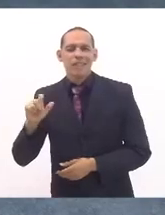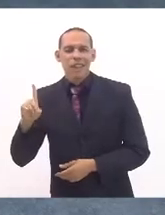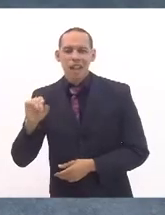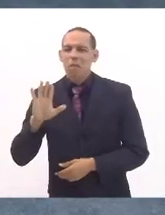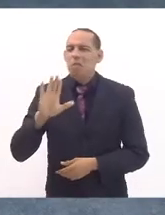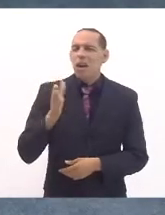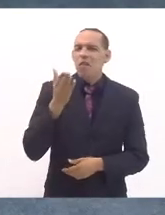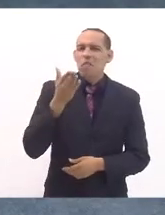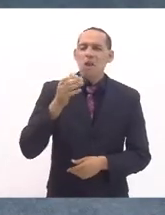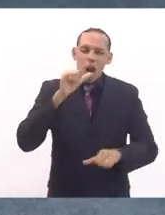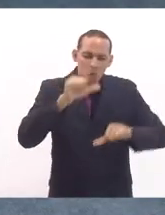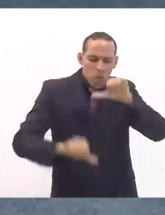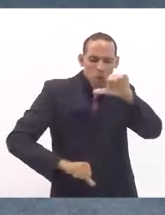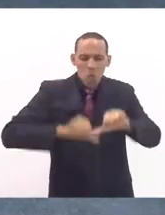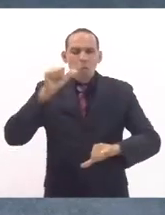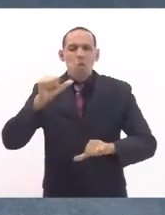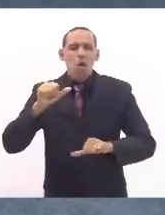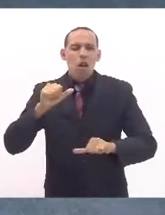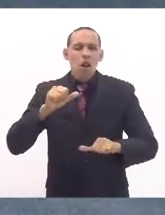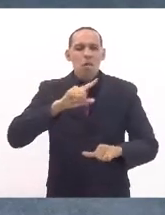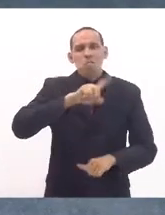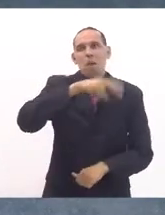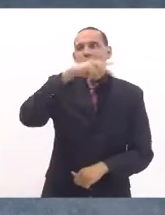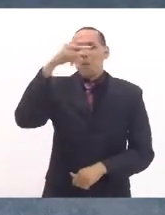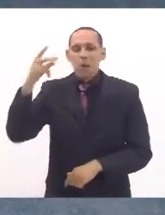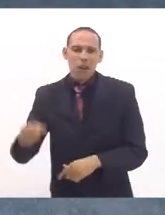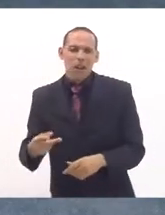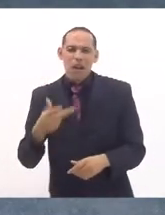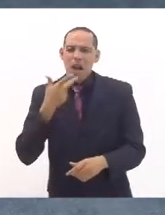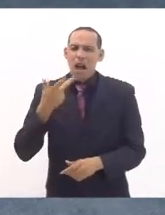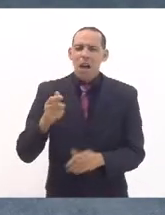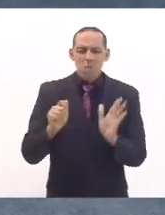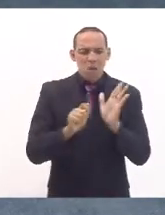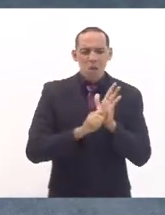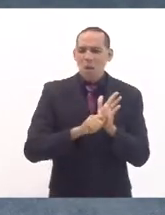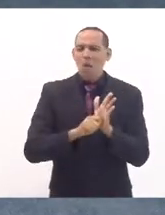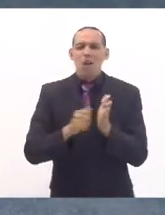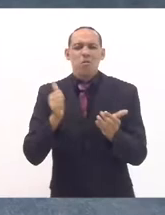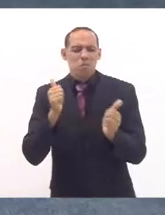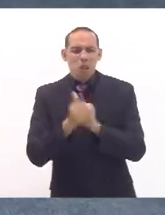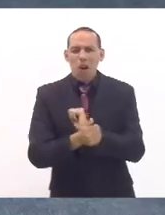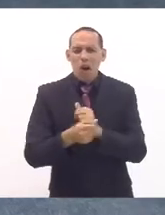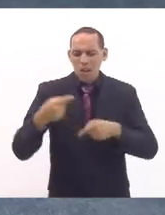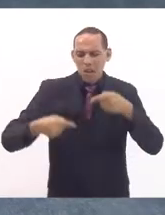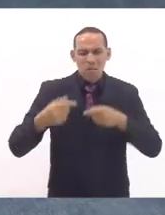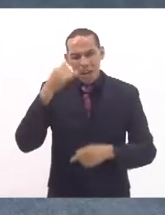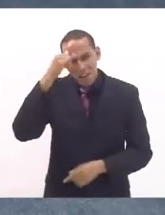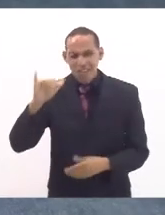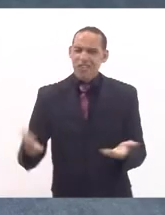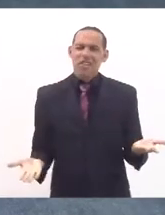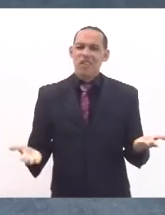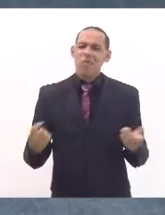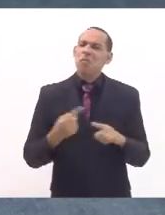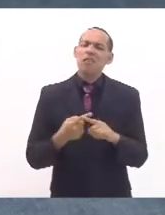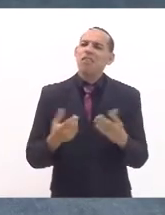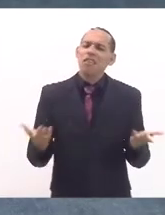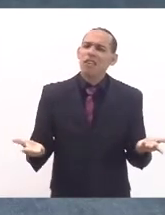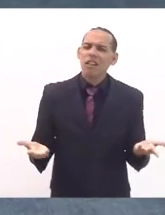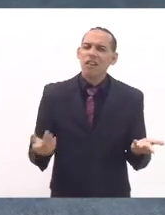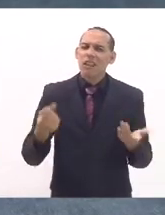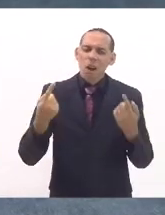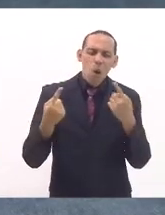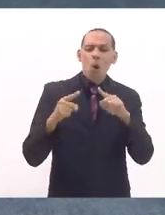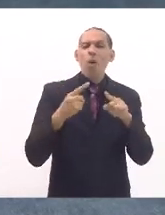Vossa Excelência deu para falar de maconha, para falar de esporte, para falar de tudo, para não entrar no debate, por que que Vossa Excelência é